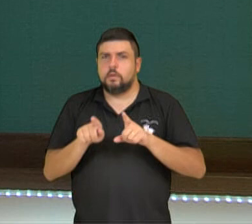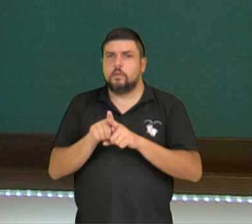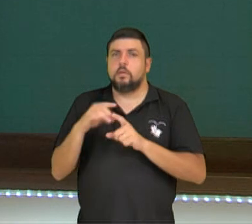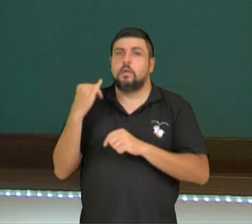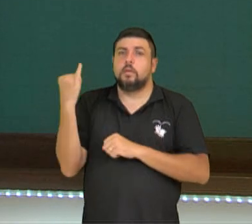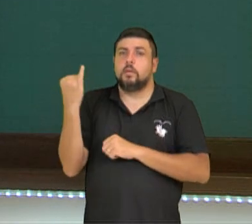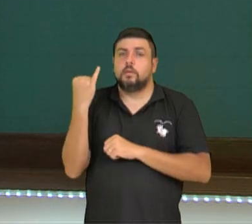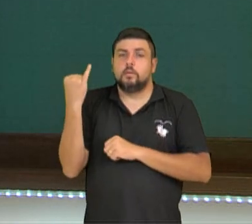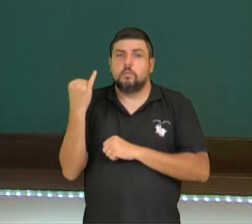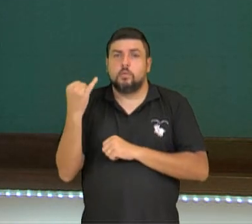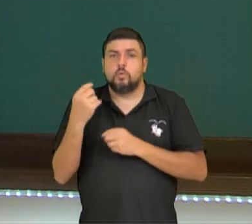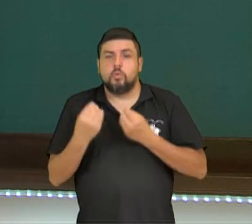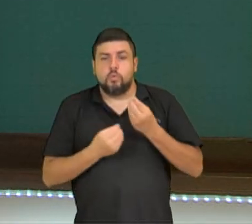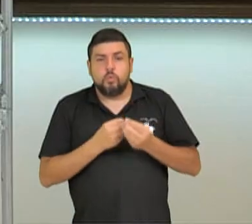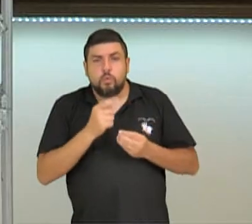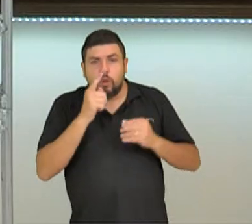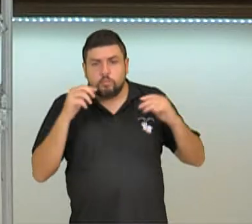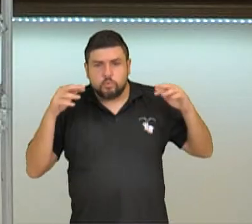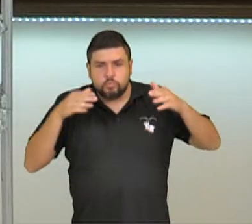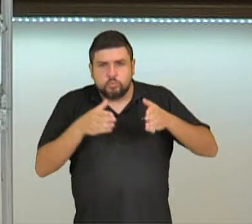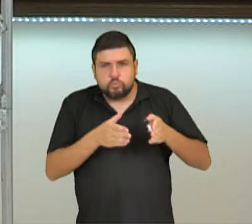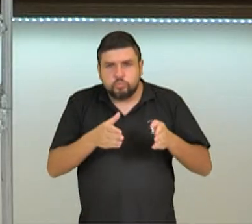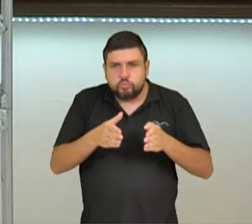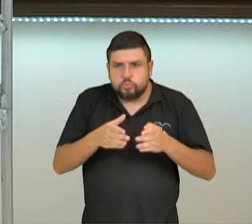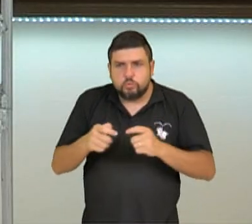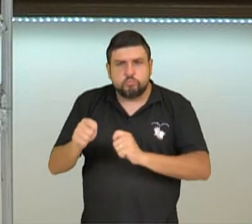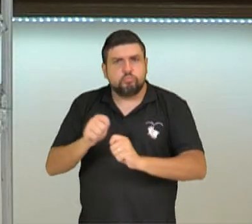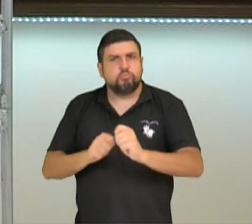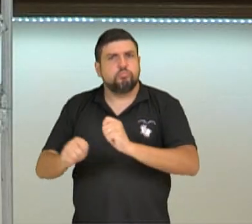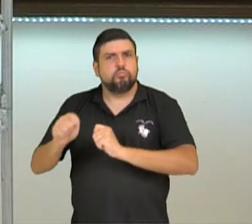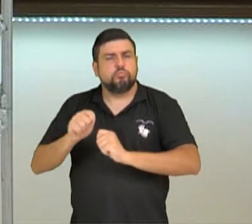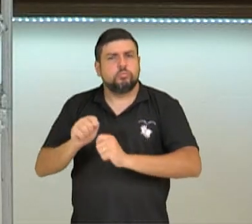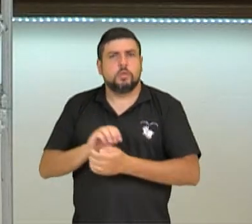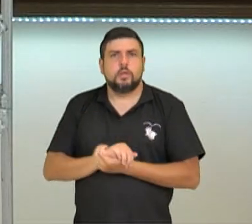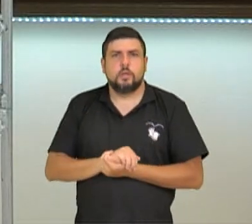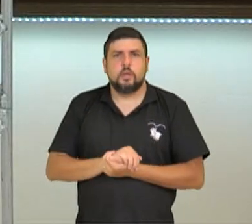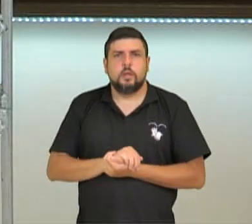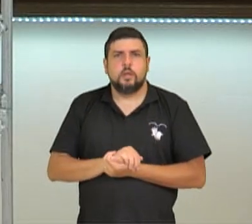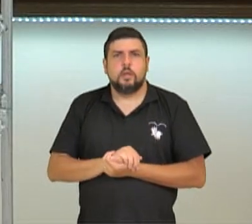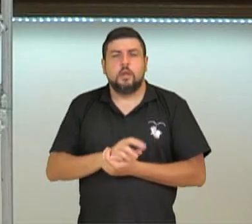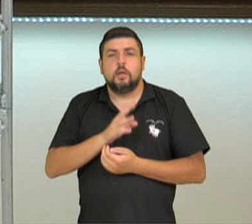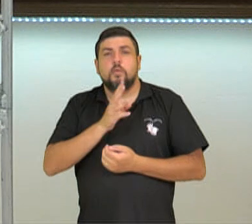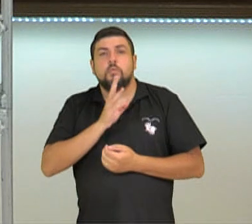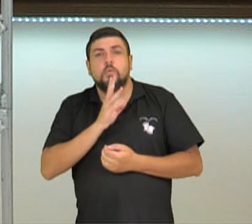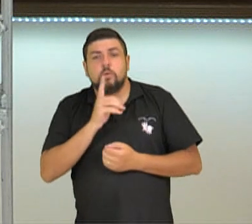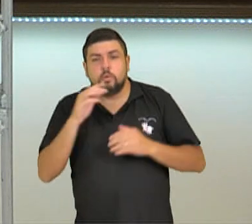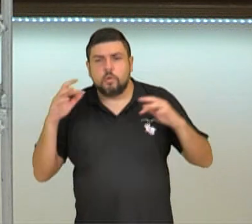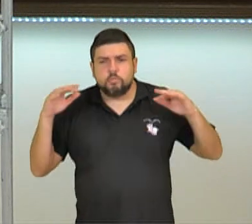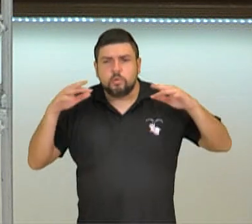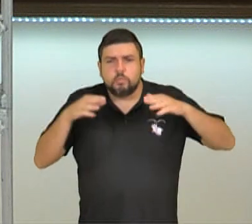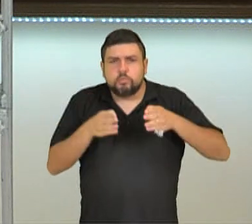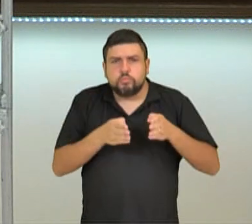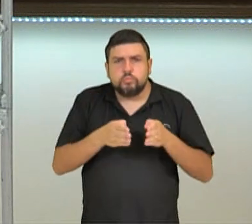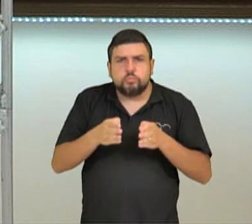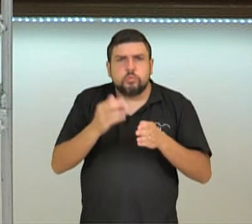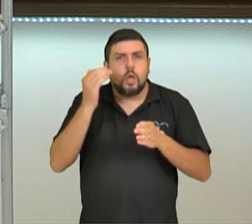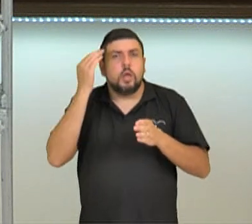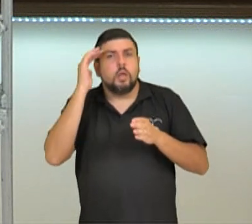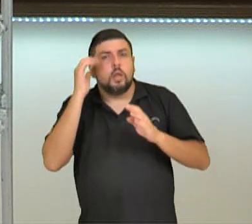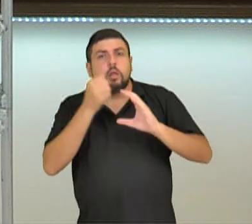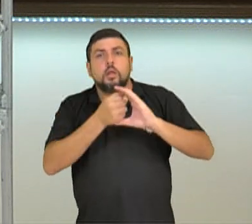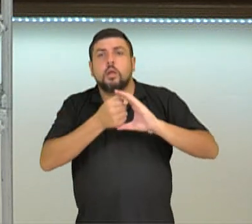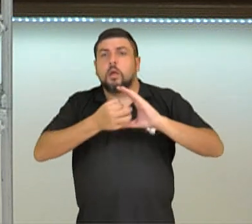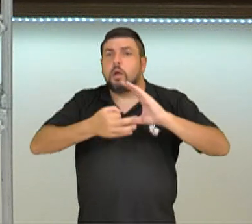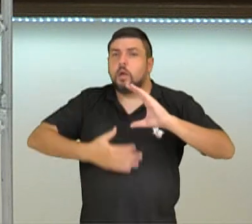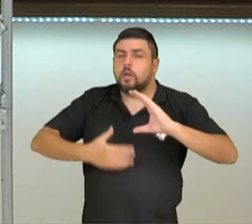as atividades econômicas, inclusive, do nosso estado, conhecer as bacias hidrográficas, entender as suas características